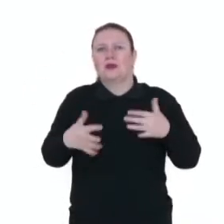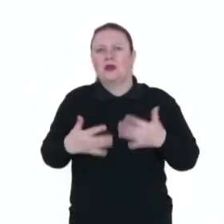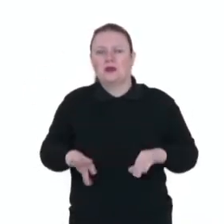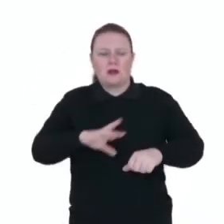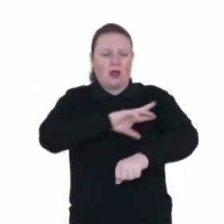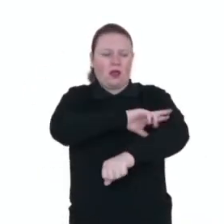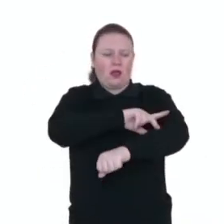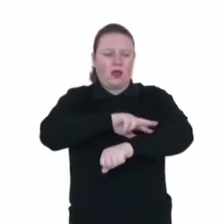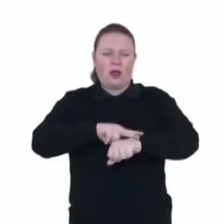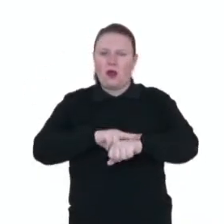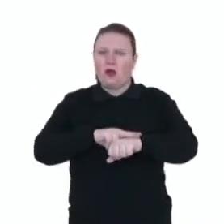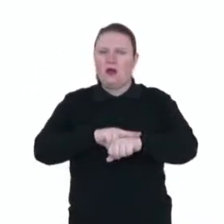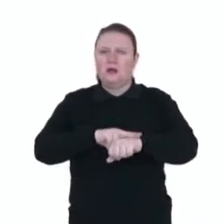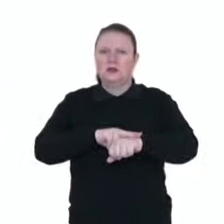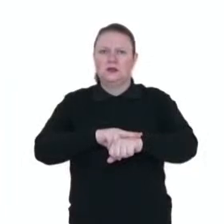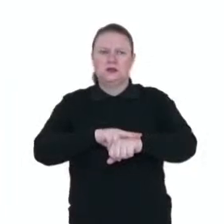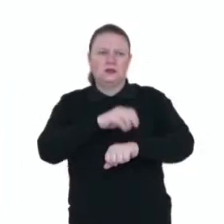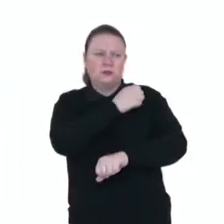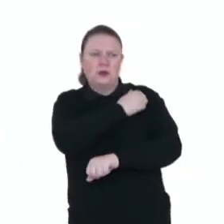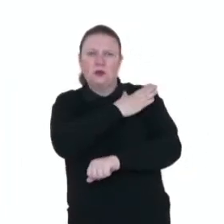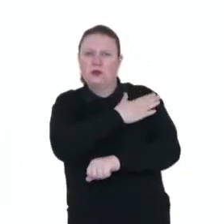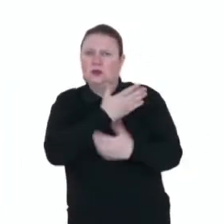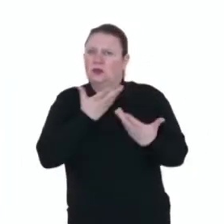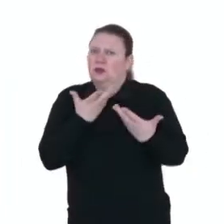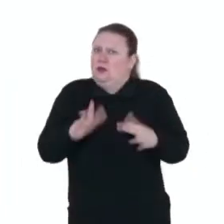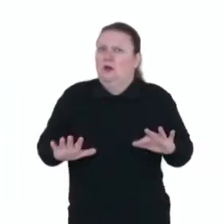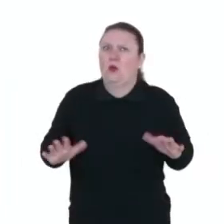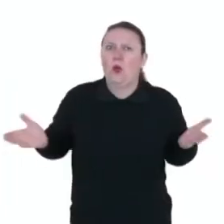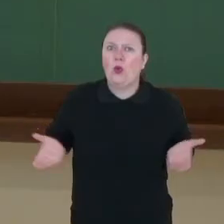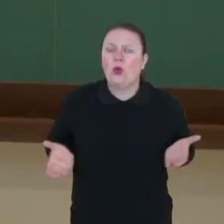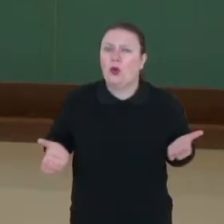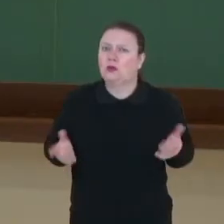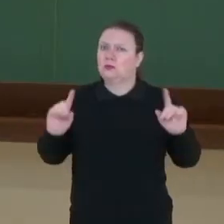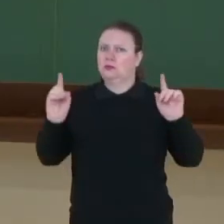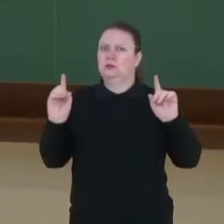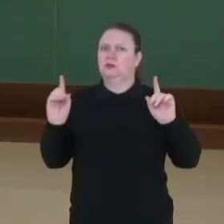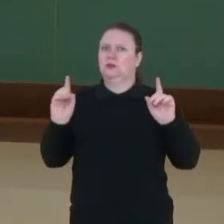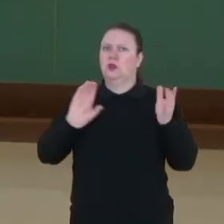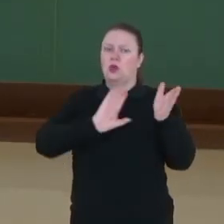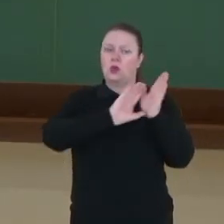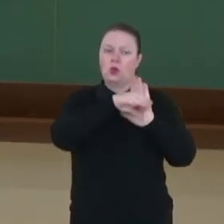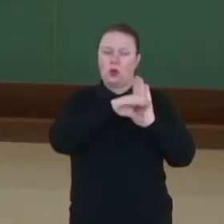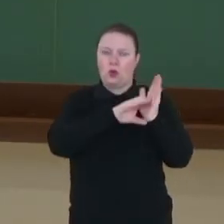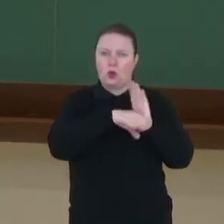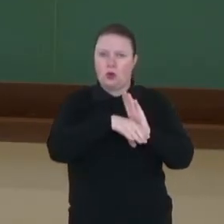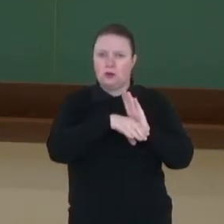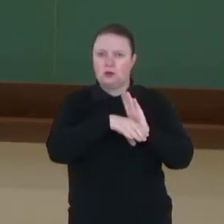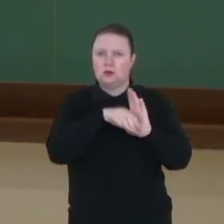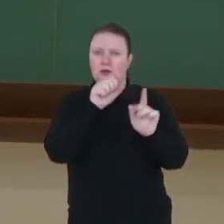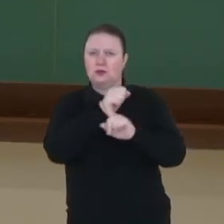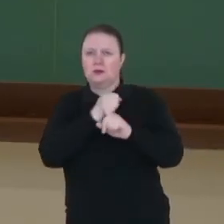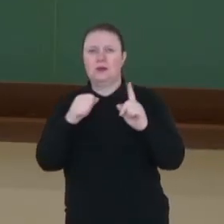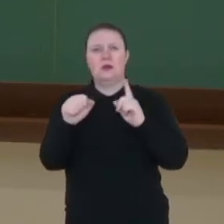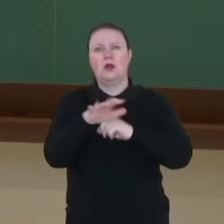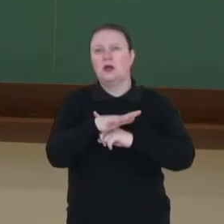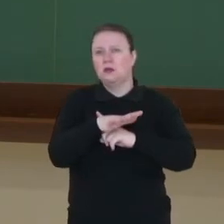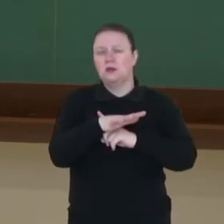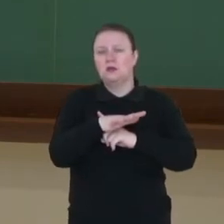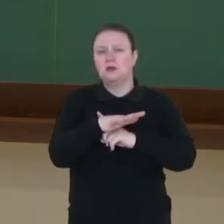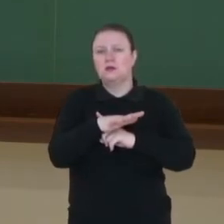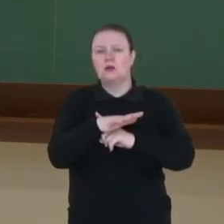a superioridade de um povo sobre o outro. Porque todos esses conceitos do darwinismo social, é claro que vão começar a